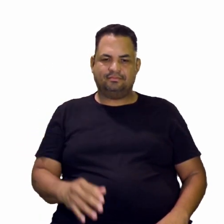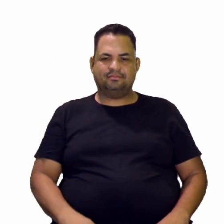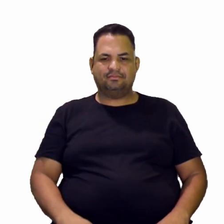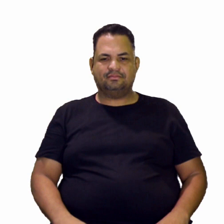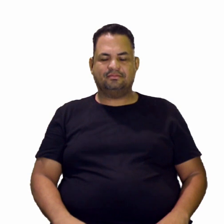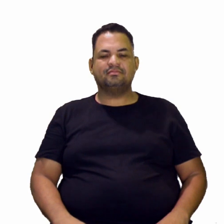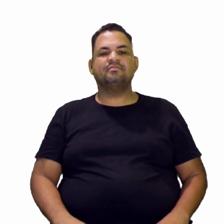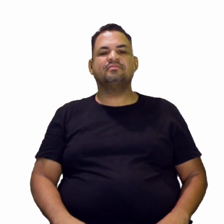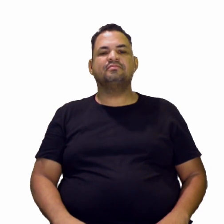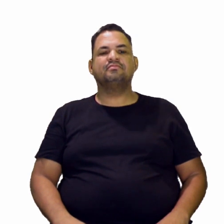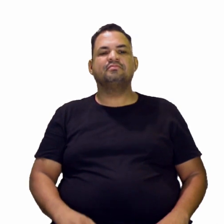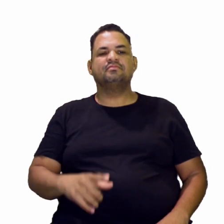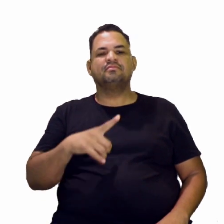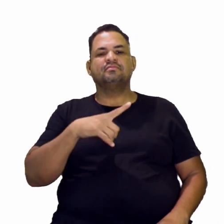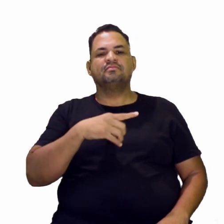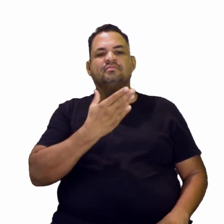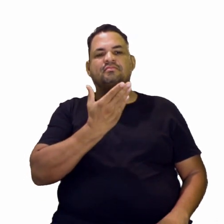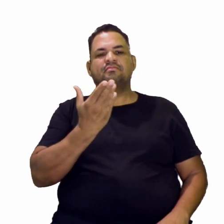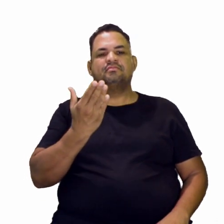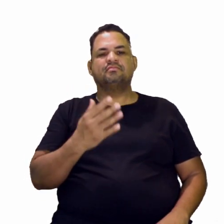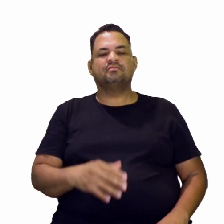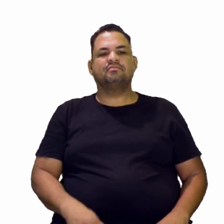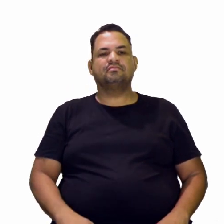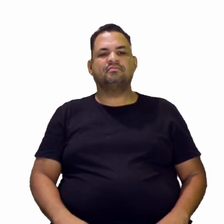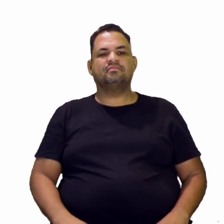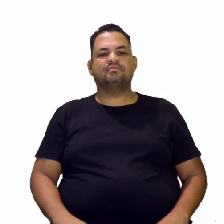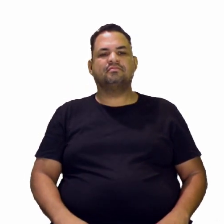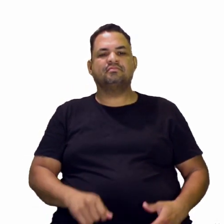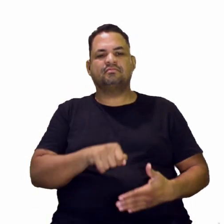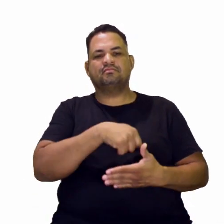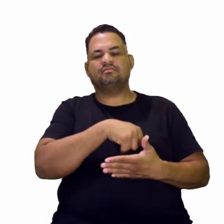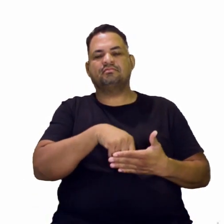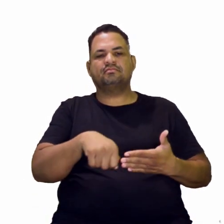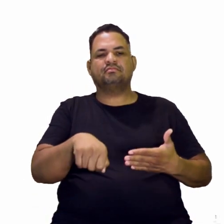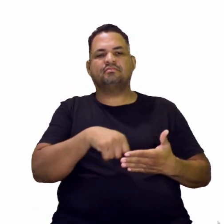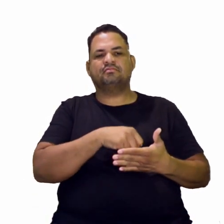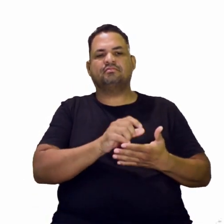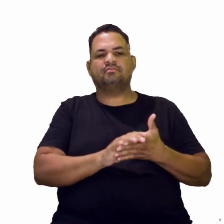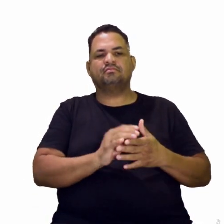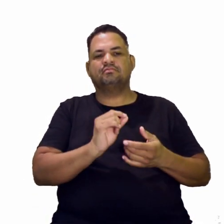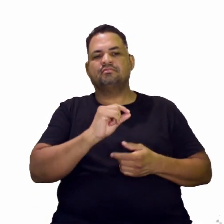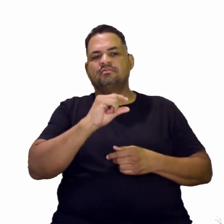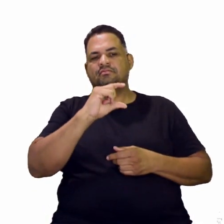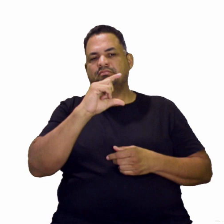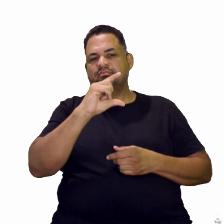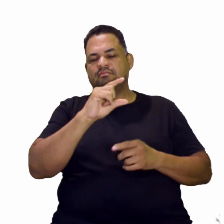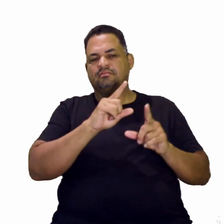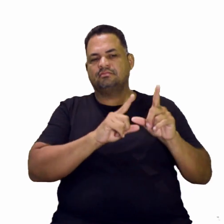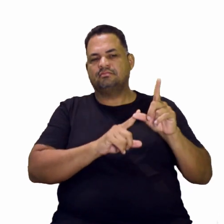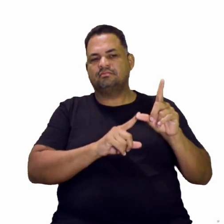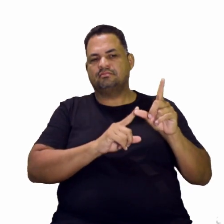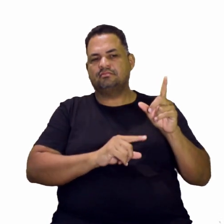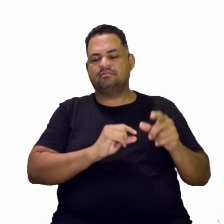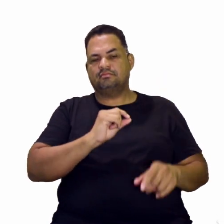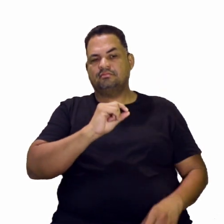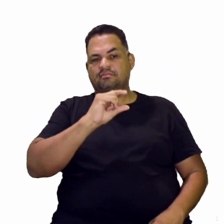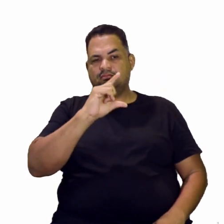robustus. Tem uma aqui que ela está escrito com a inicial, né, do